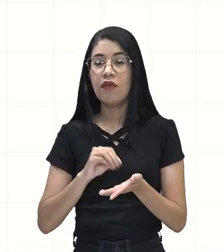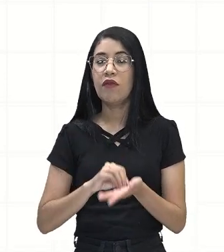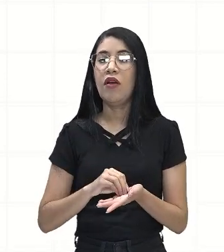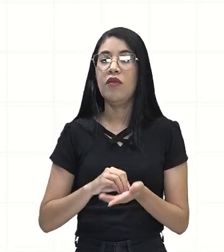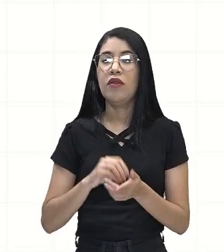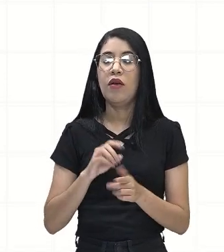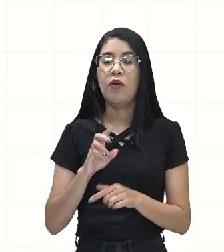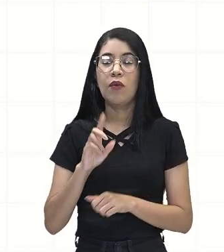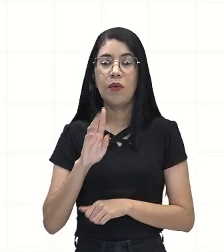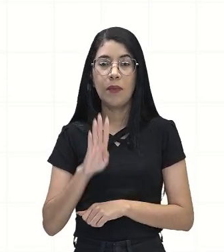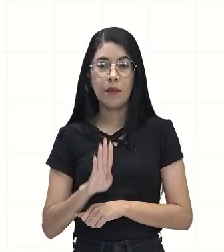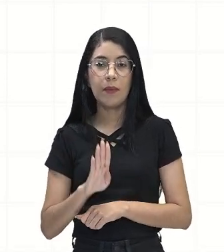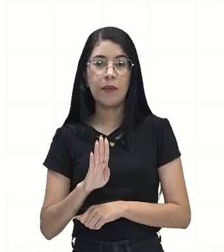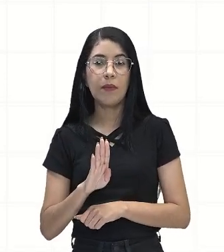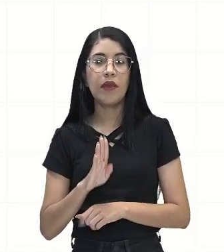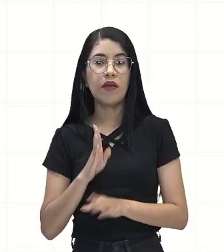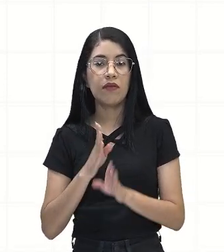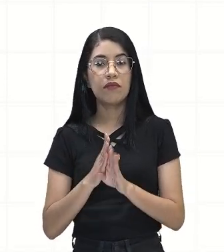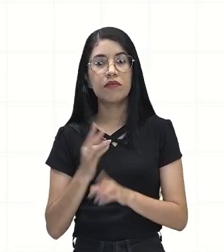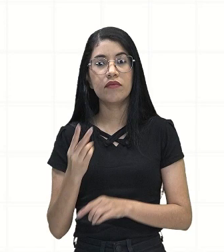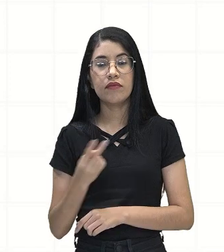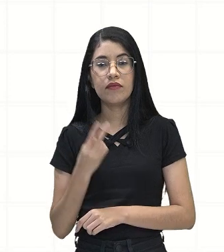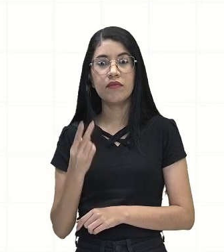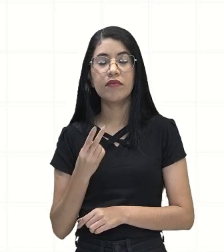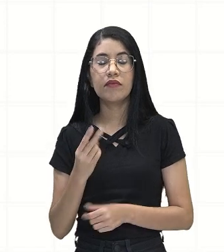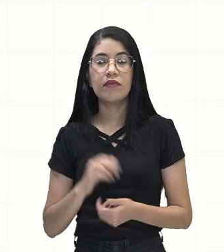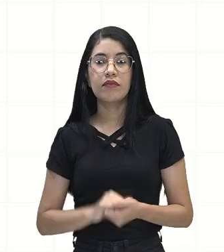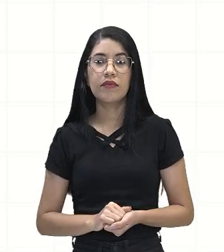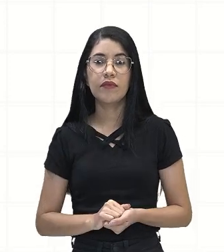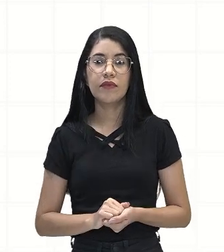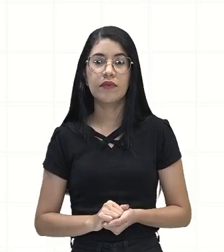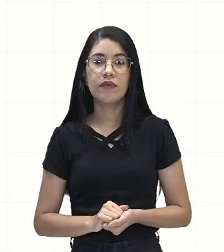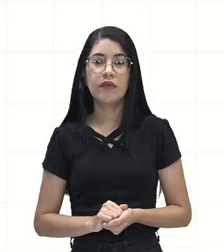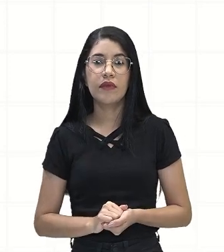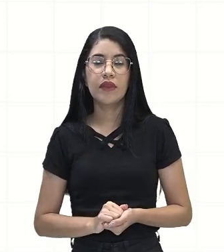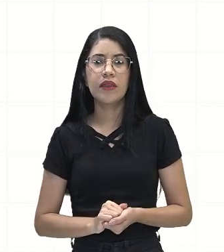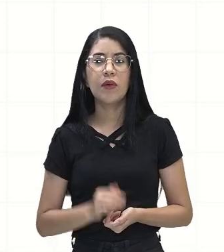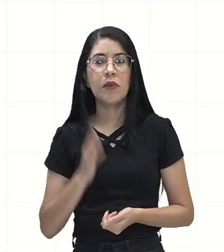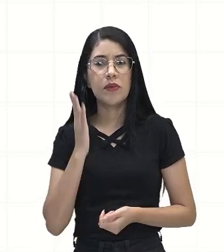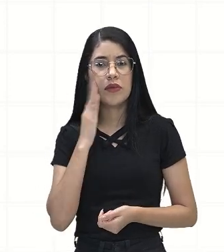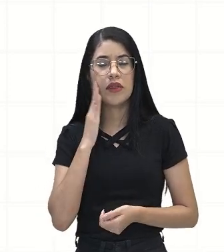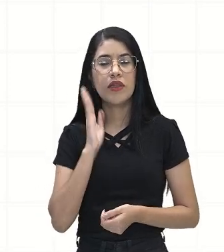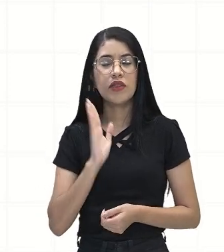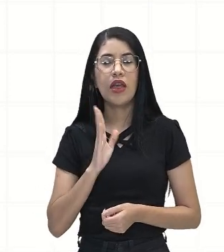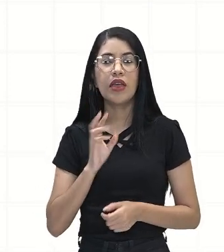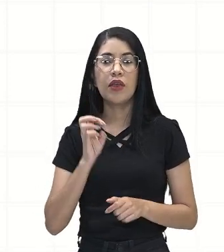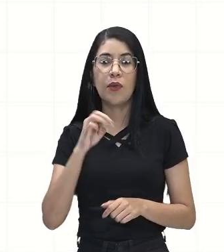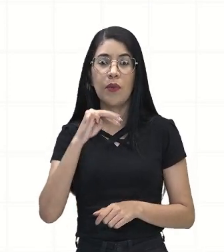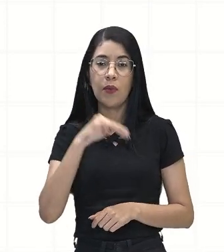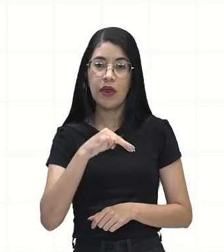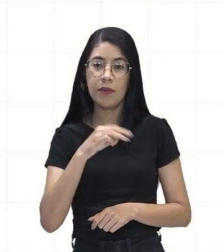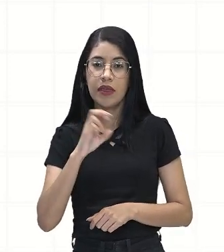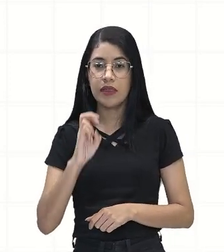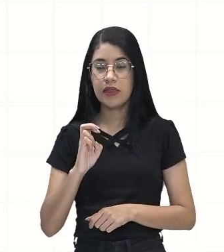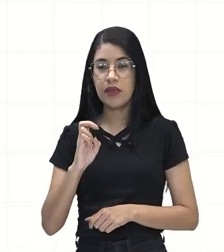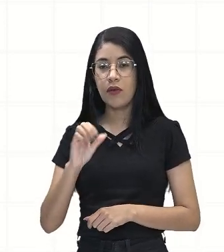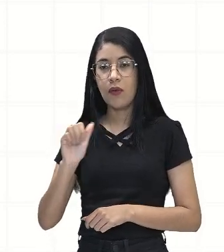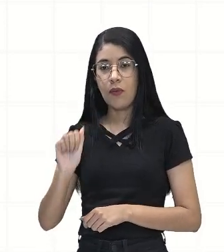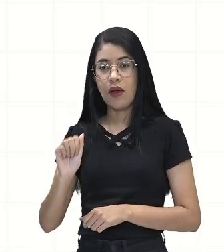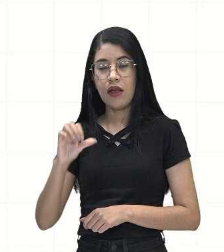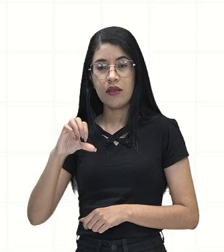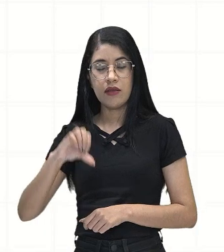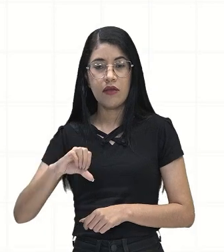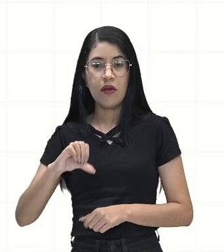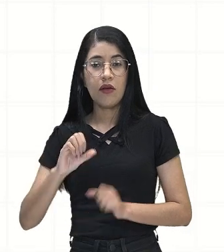de B. Tudo bem? E aí, ó, se eu sei que aqui vale 5, aqui vale 9, então eu